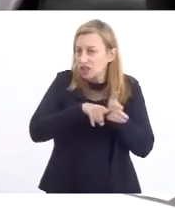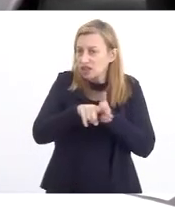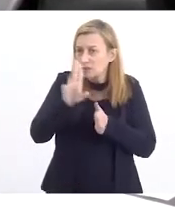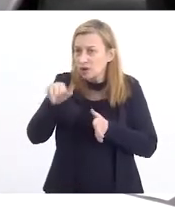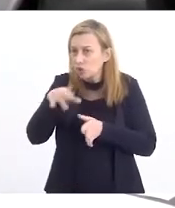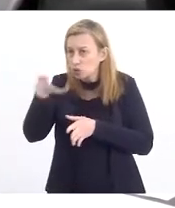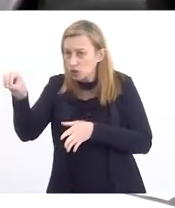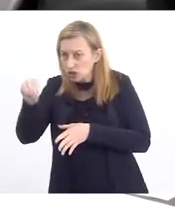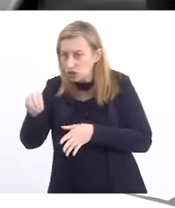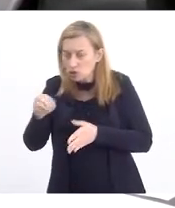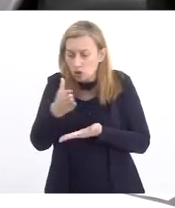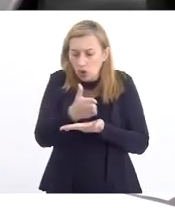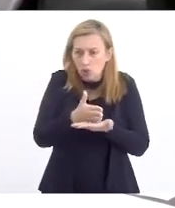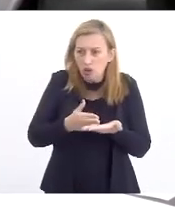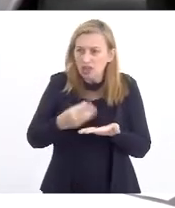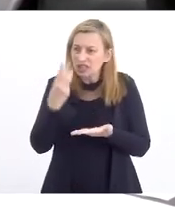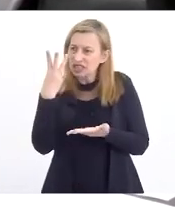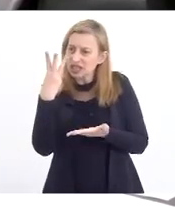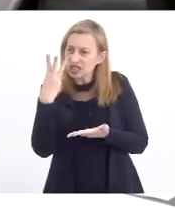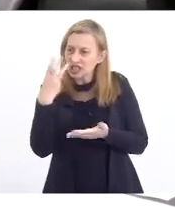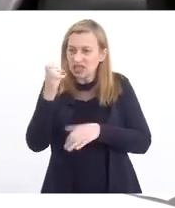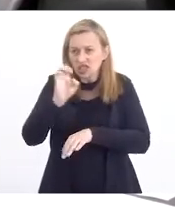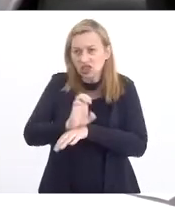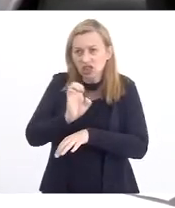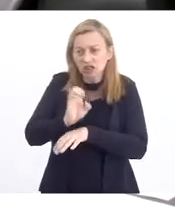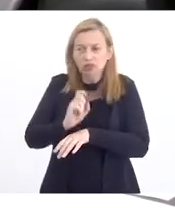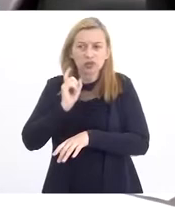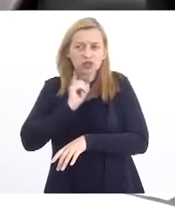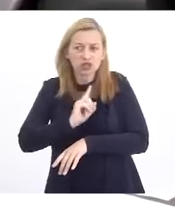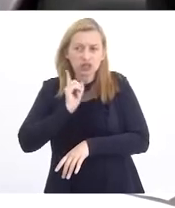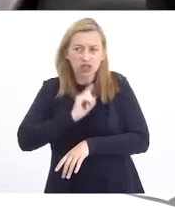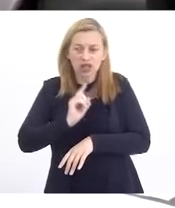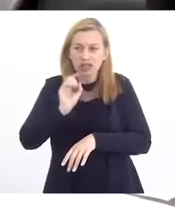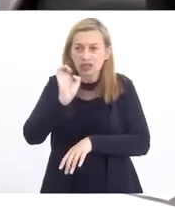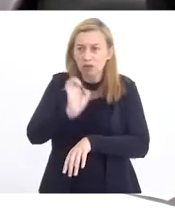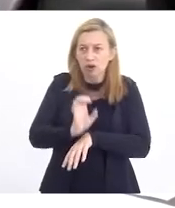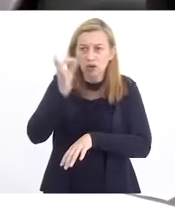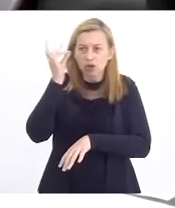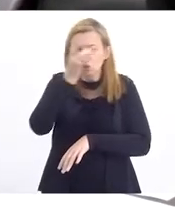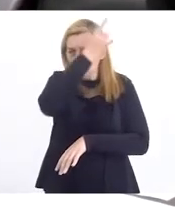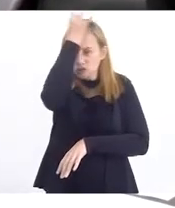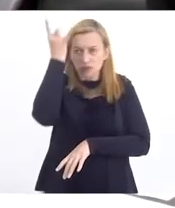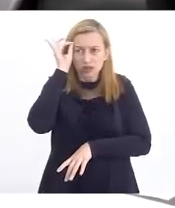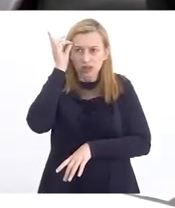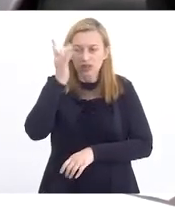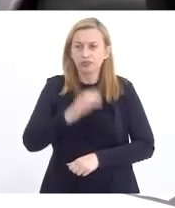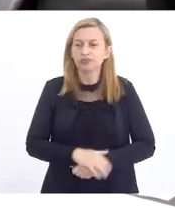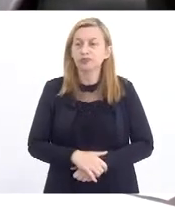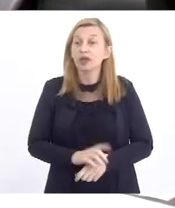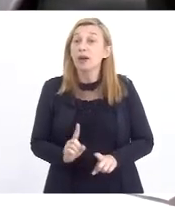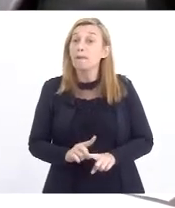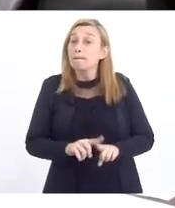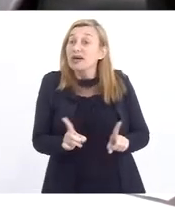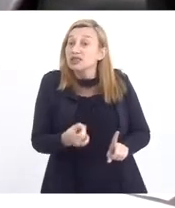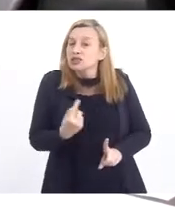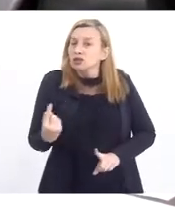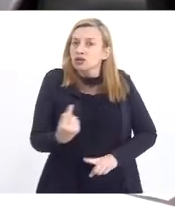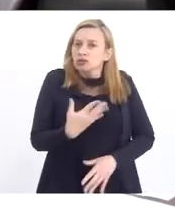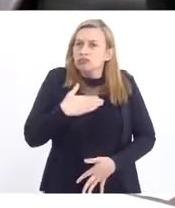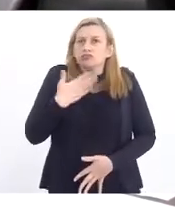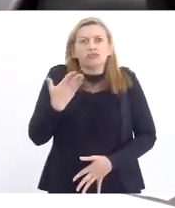que corta três estados, Minas Gerais, São Paulo e Espírito Santo. Mas a nós